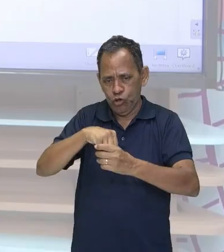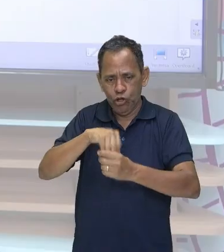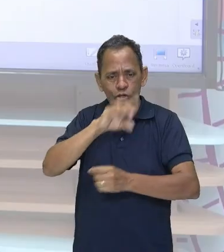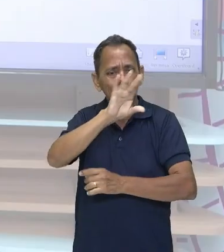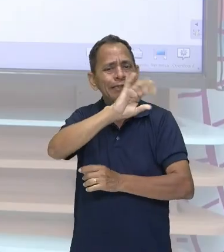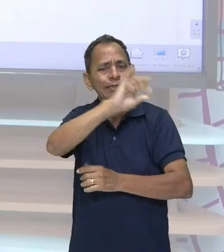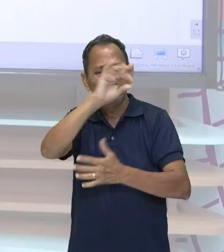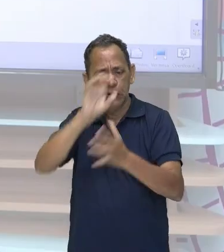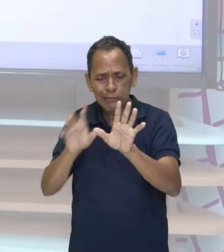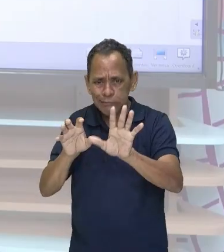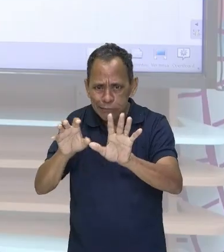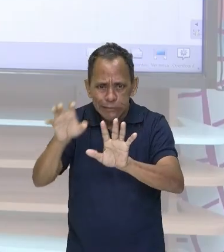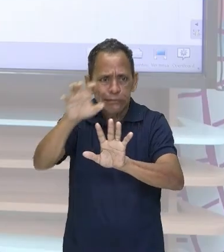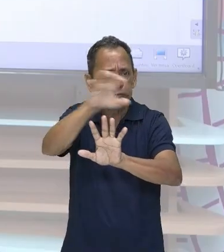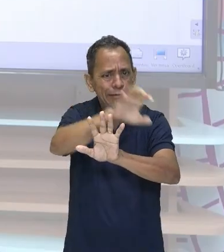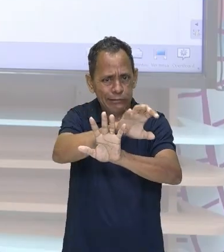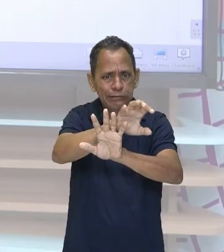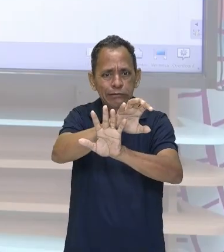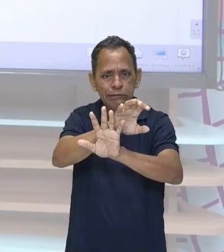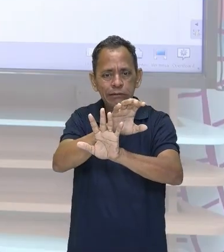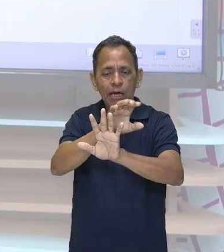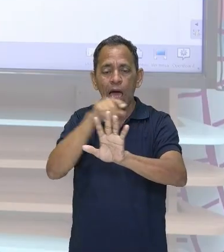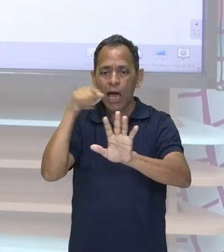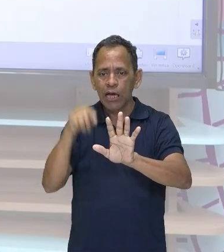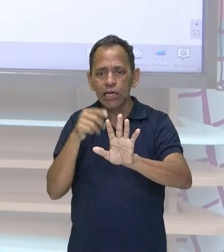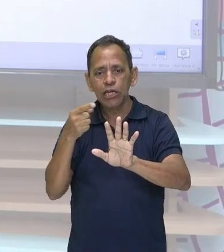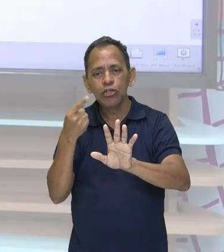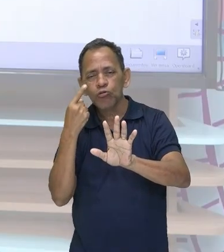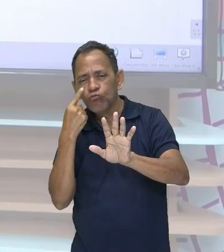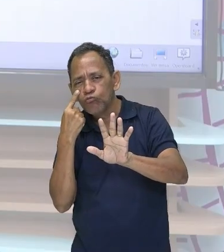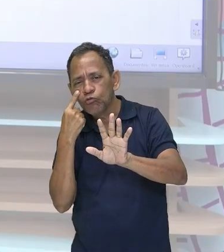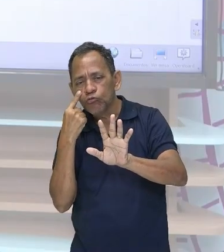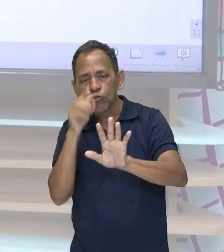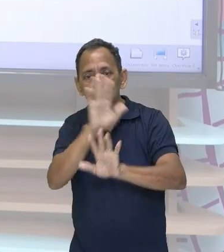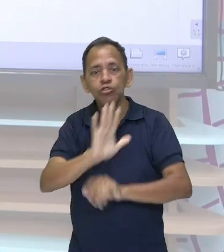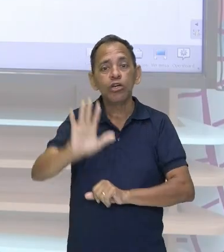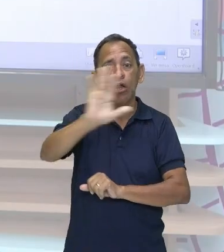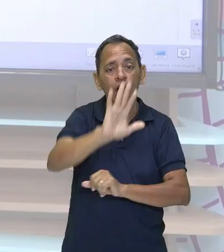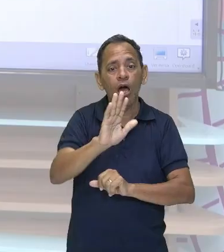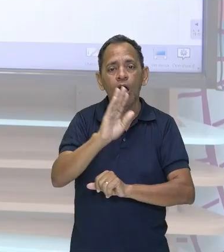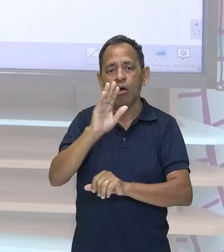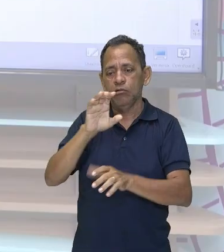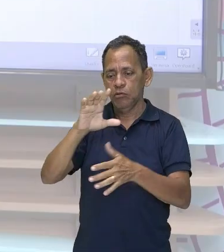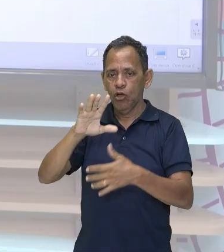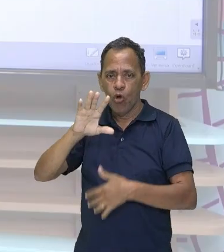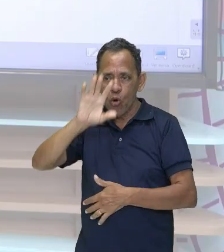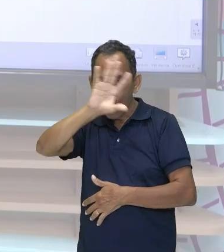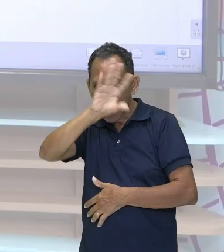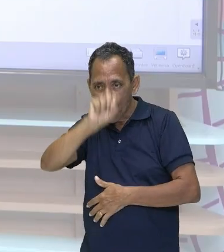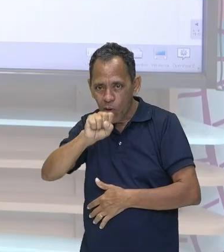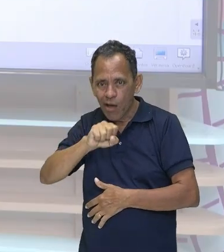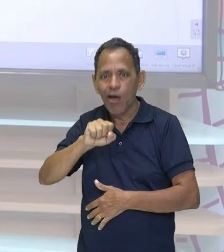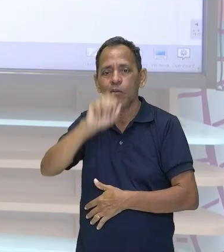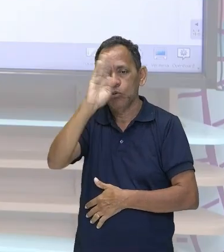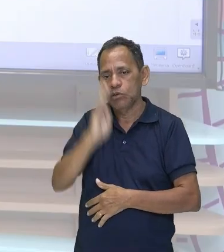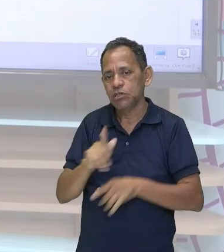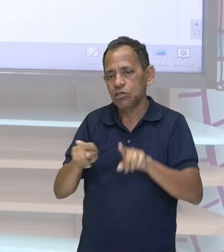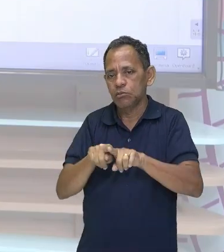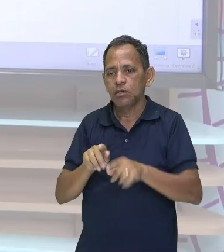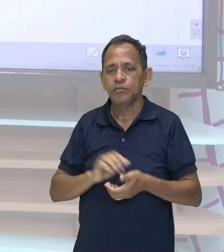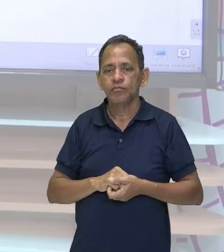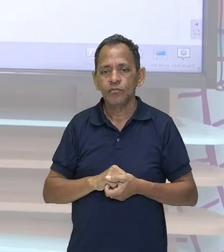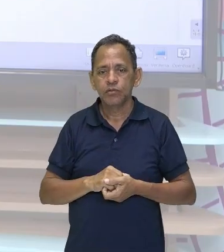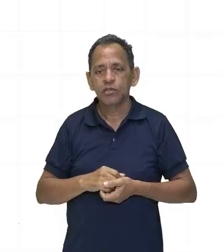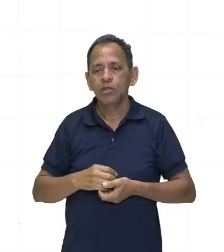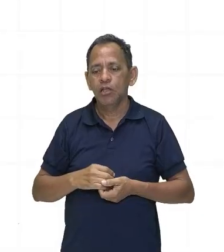está vendo um panorama geral, né, aí do mapa do Brasil, certo? Vamos agora ao domicílio com